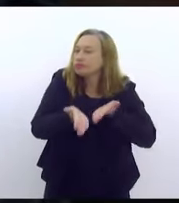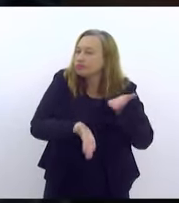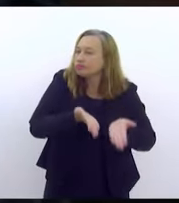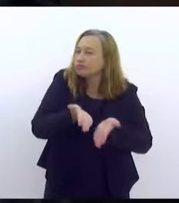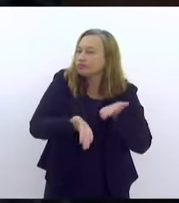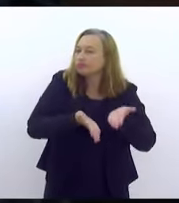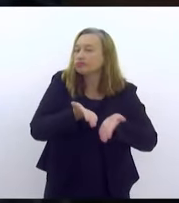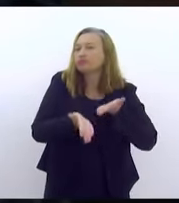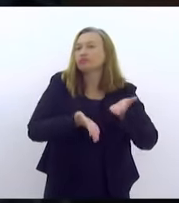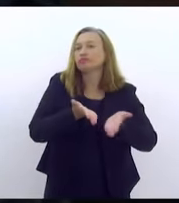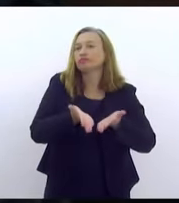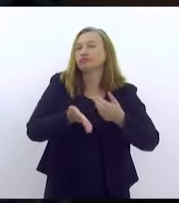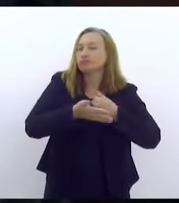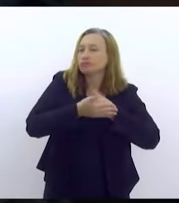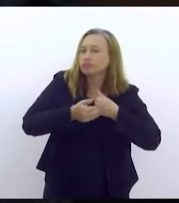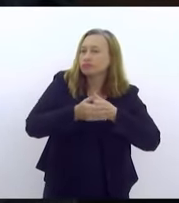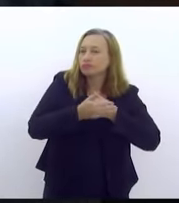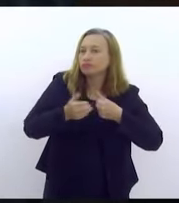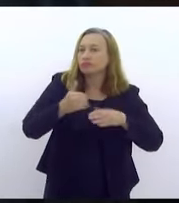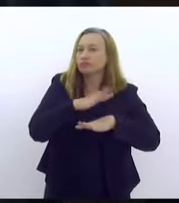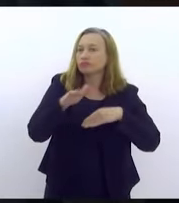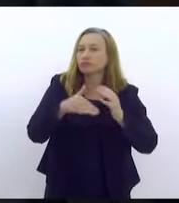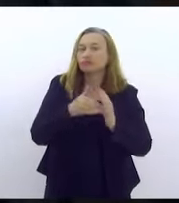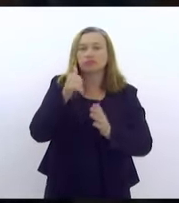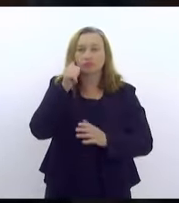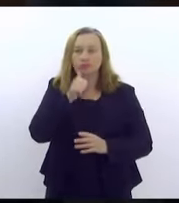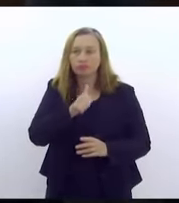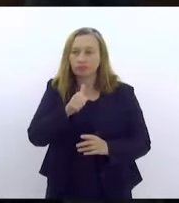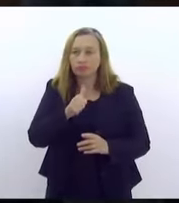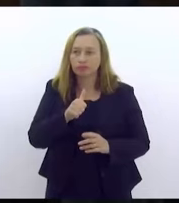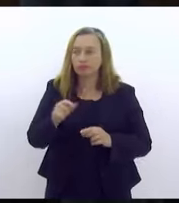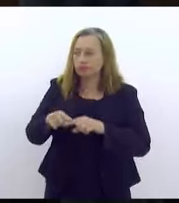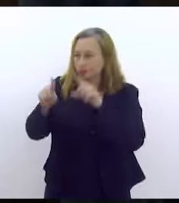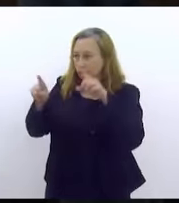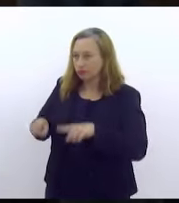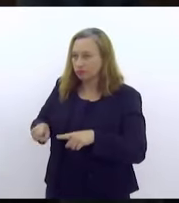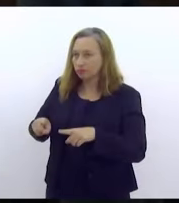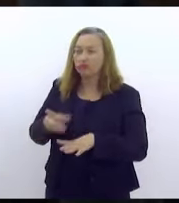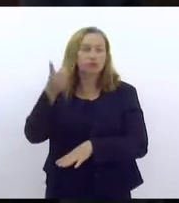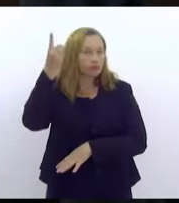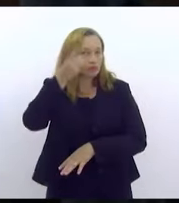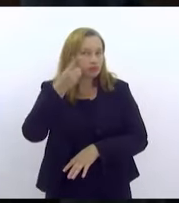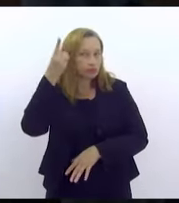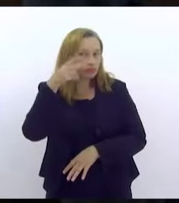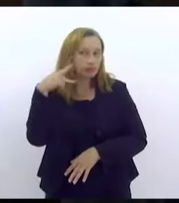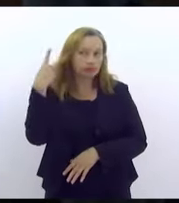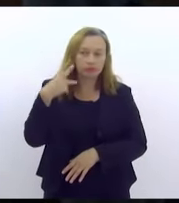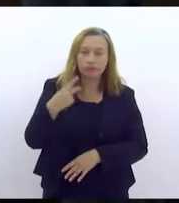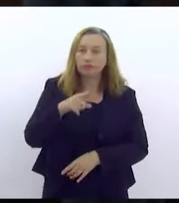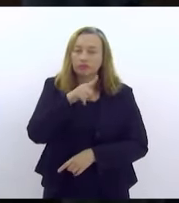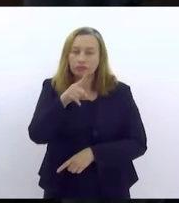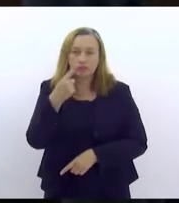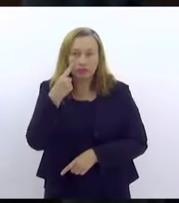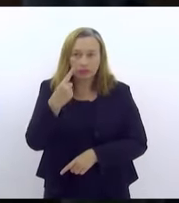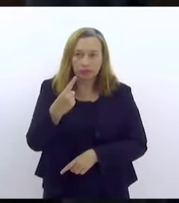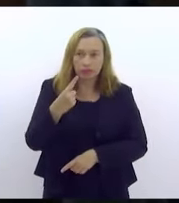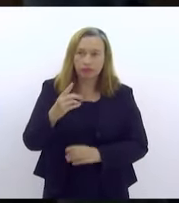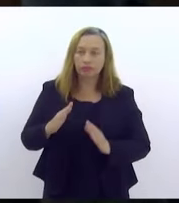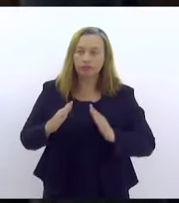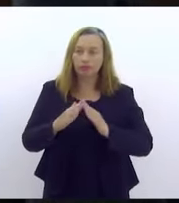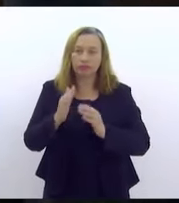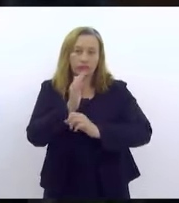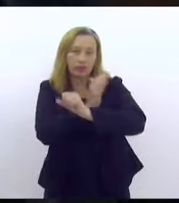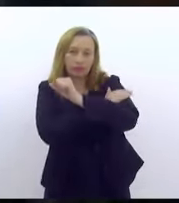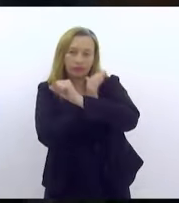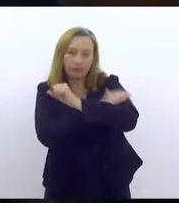muito carinho todas as mulheres, tanto funcionários como os deputados parlamentares. Você que já ouviu que a Casa é machista,